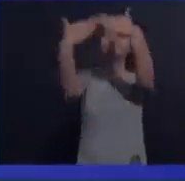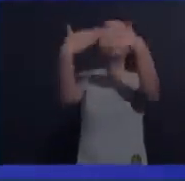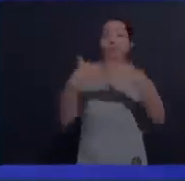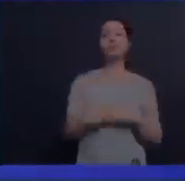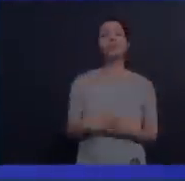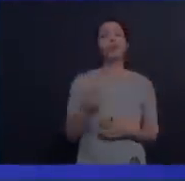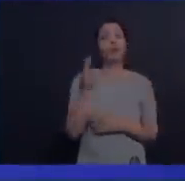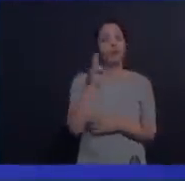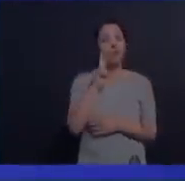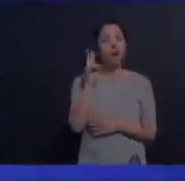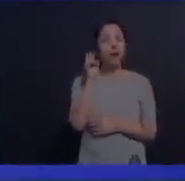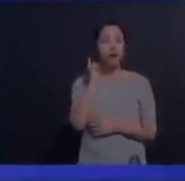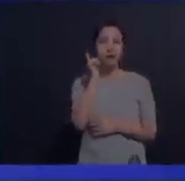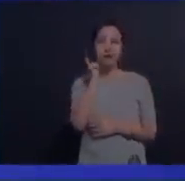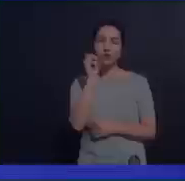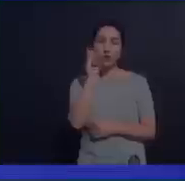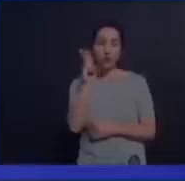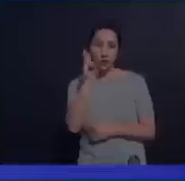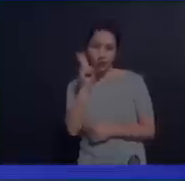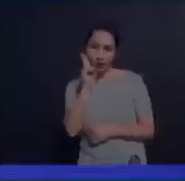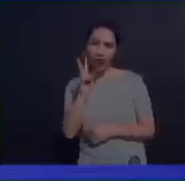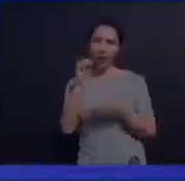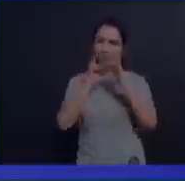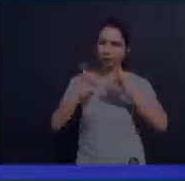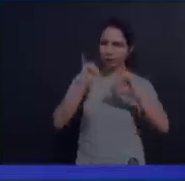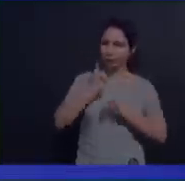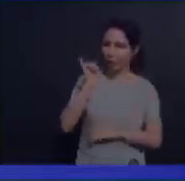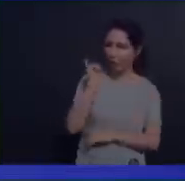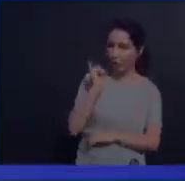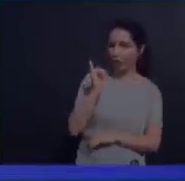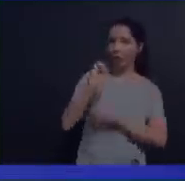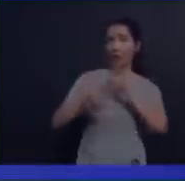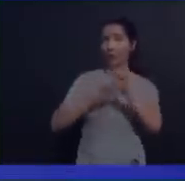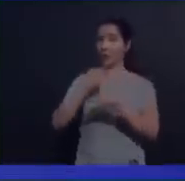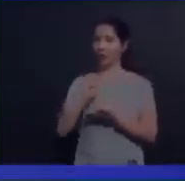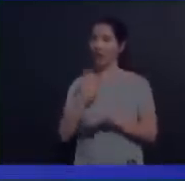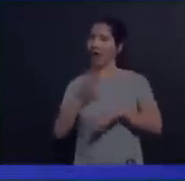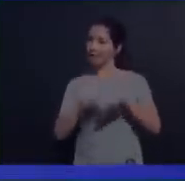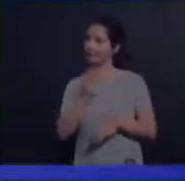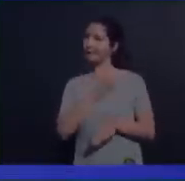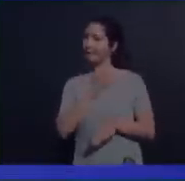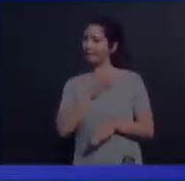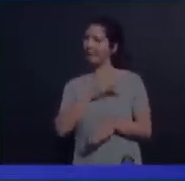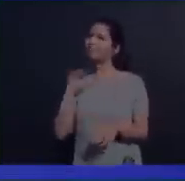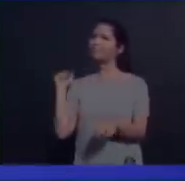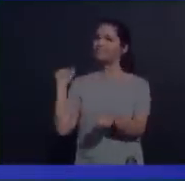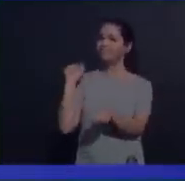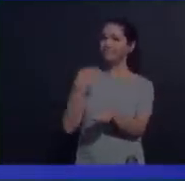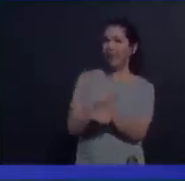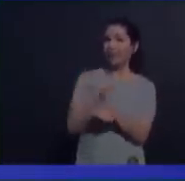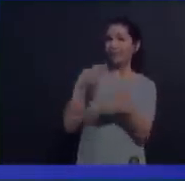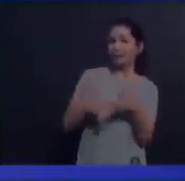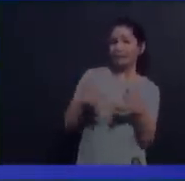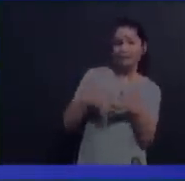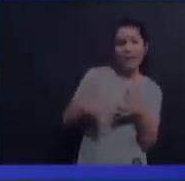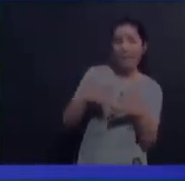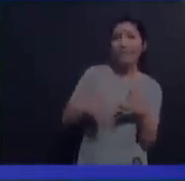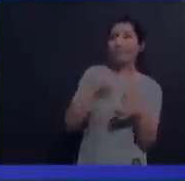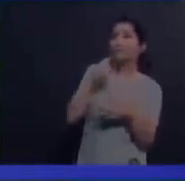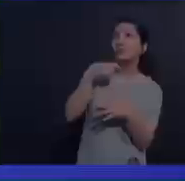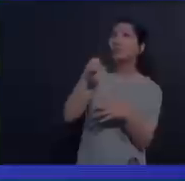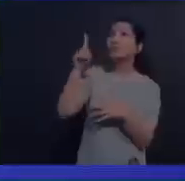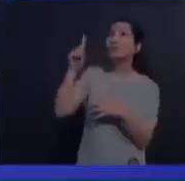muito interessante para vocês, que é sobre o medo nos paralisar, porque o medo, ele nos impede de cumprirmos